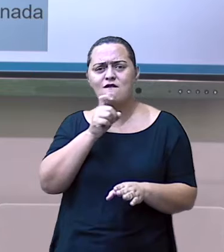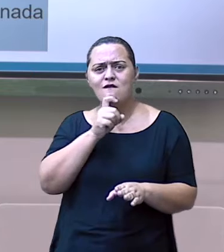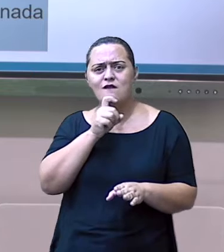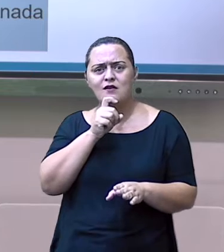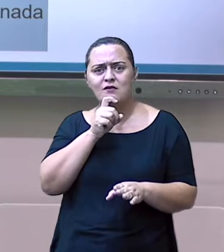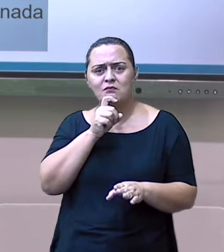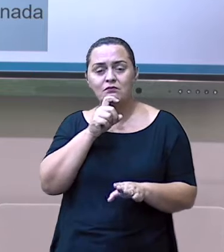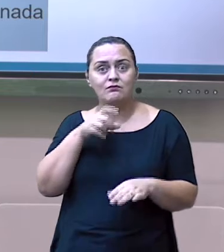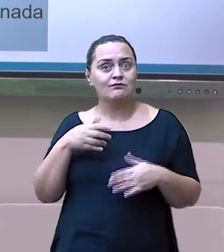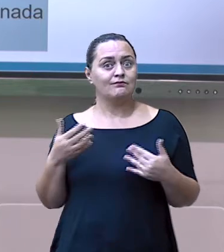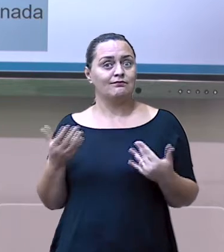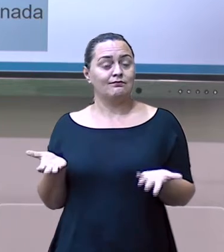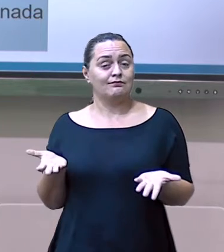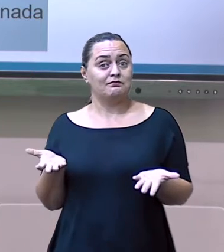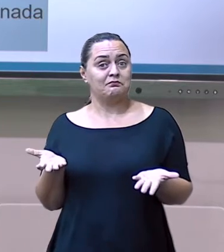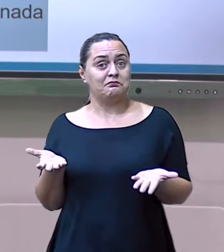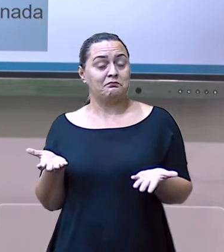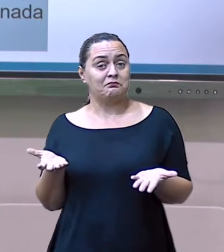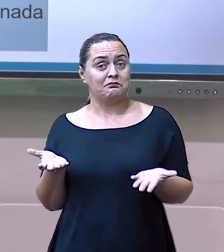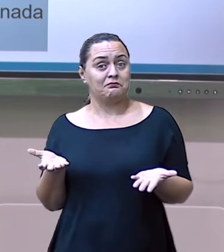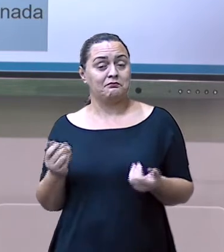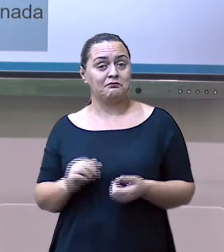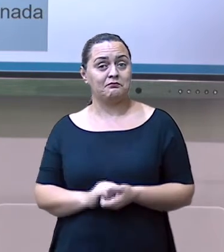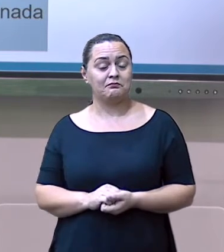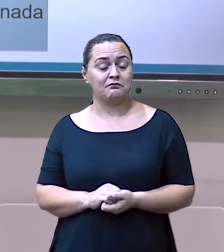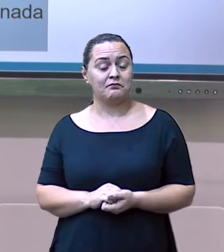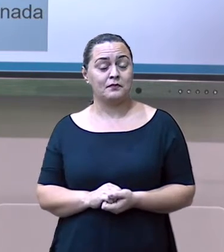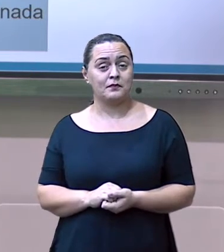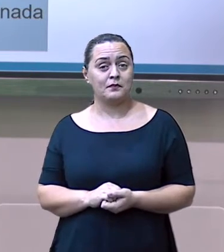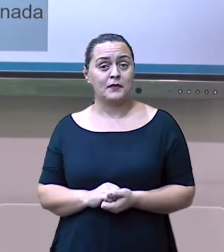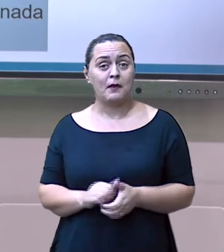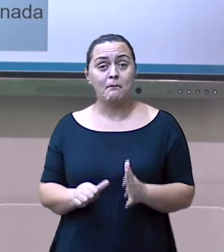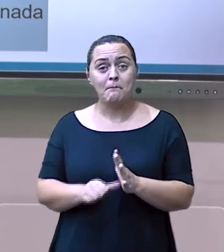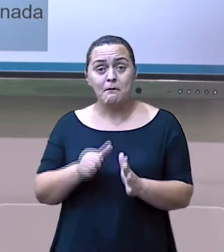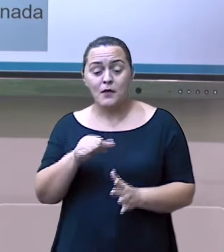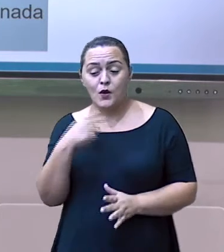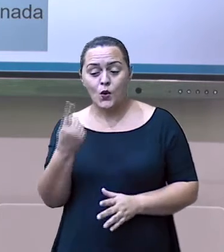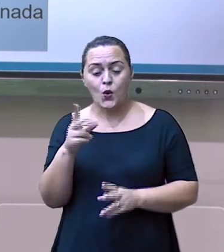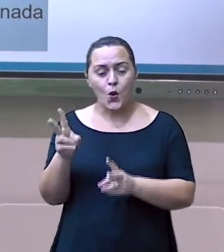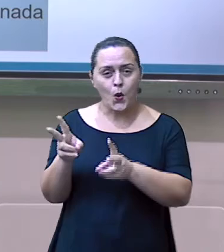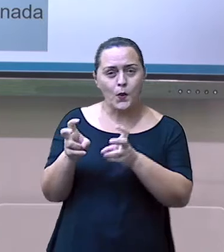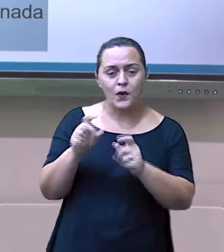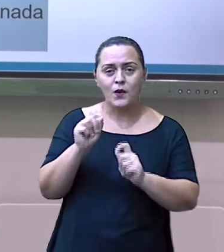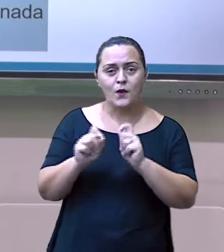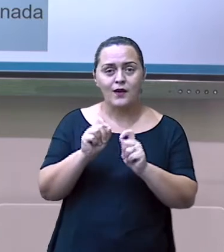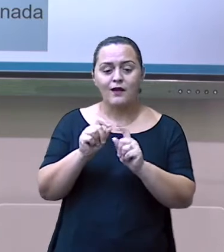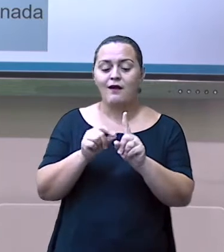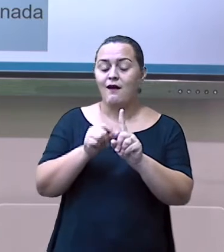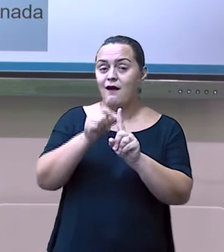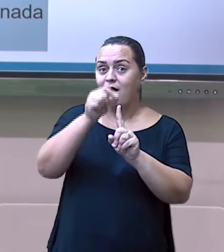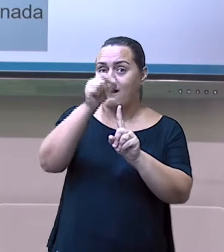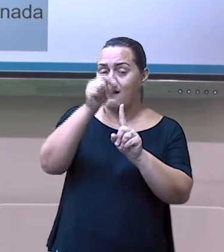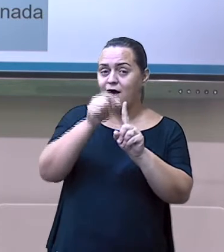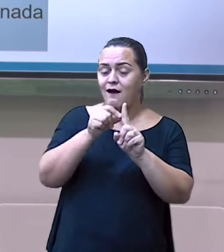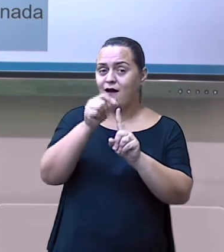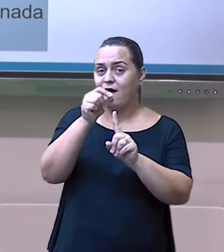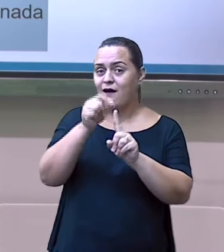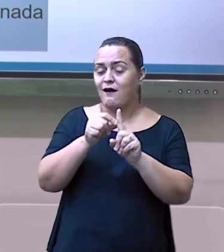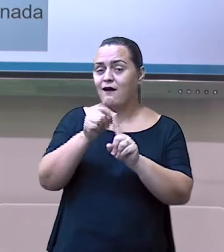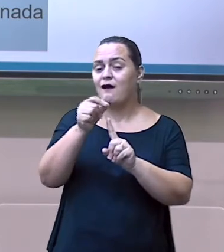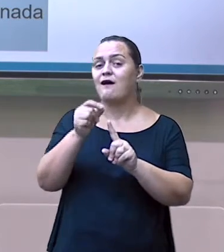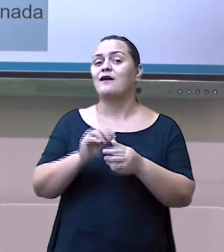E aí? O primeiro fator é a latitude. O segundo é a